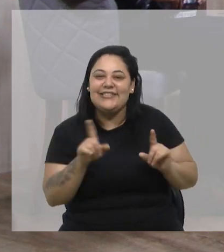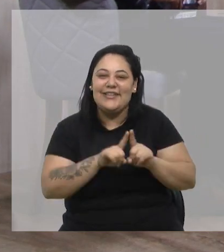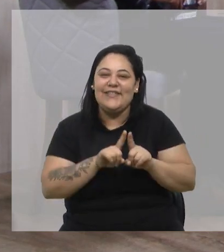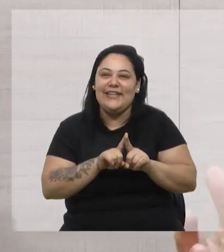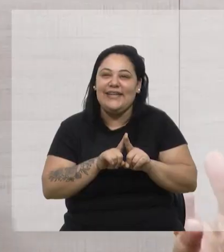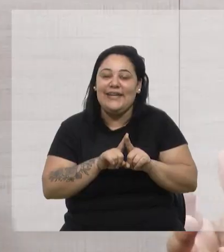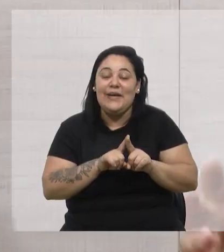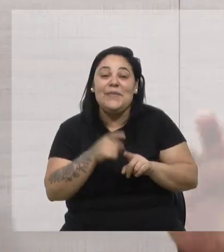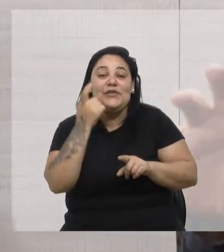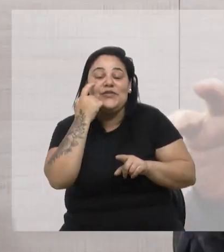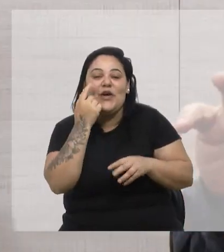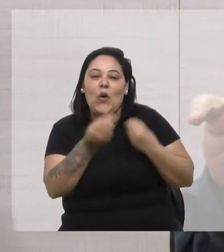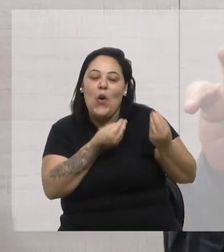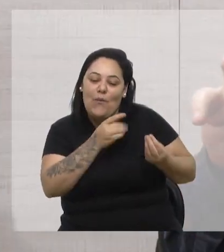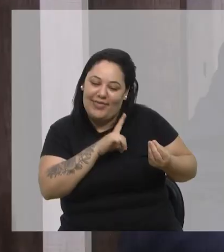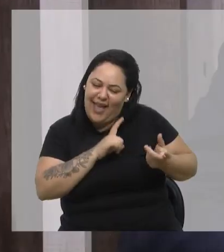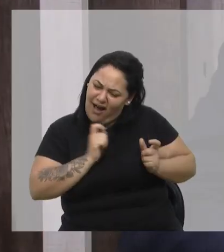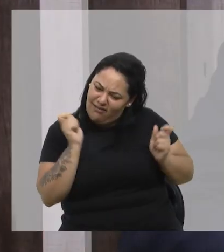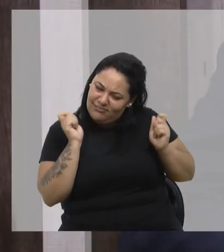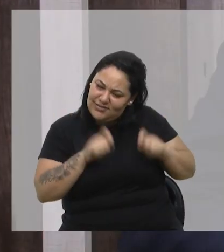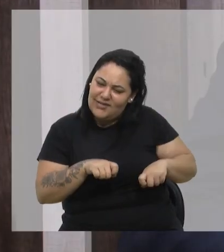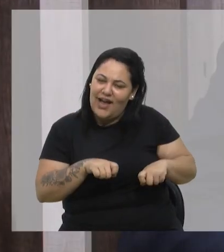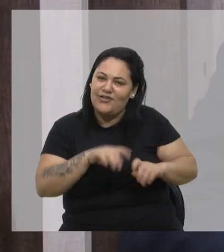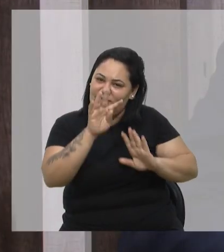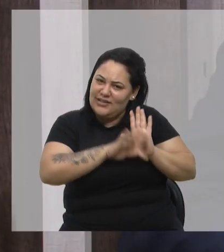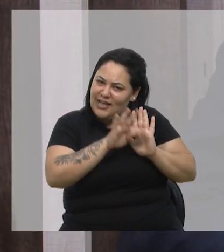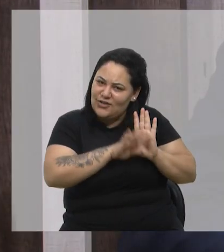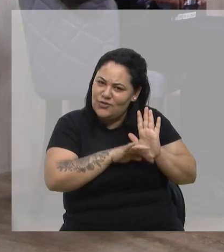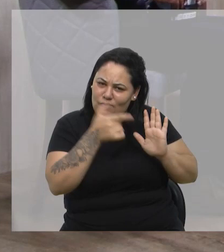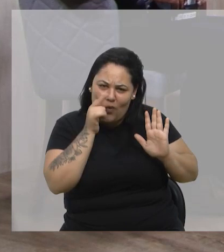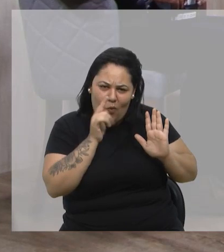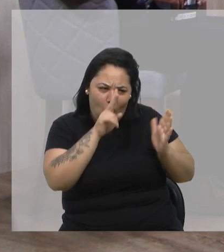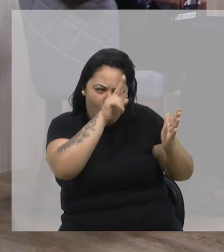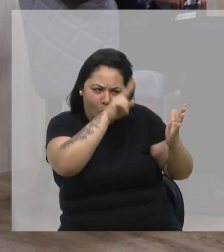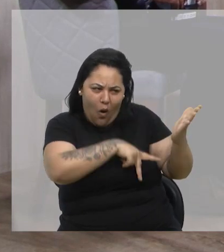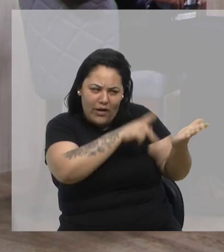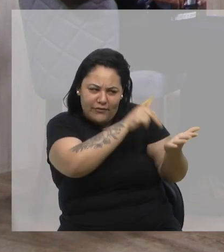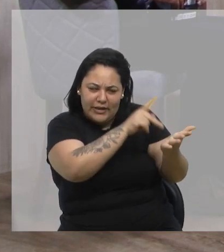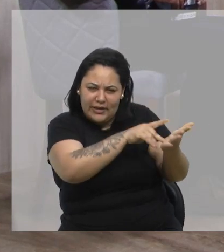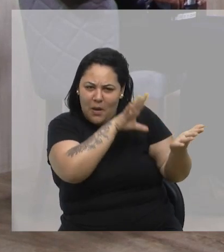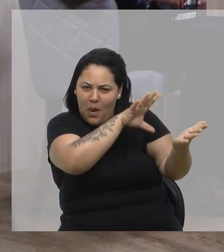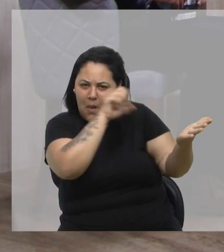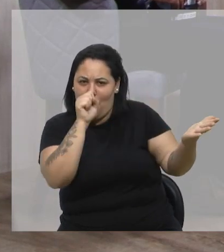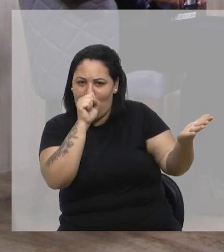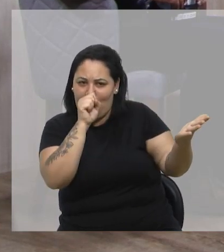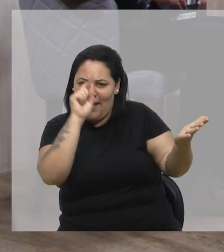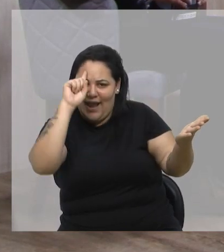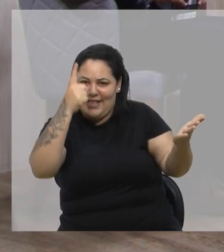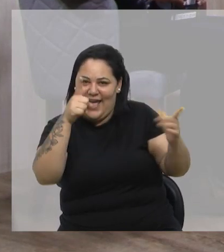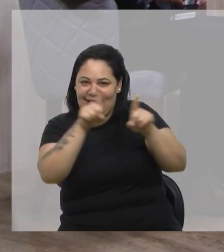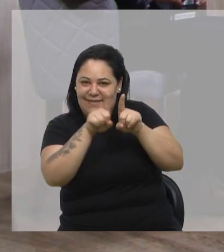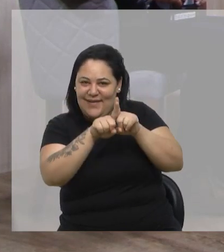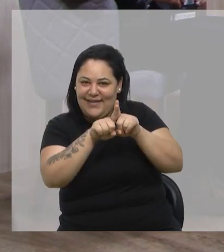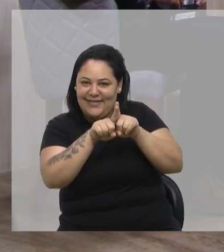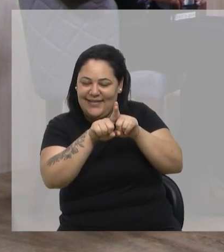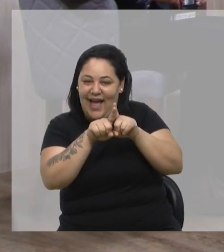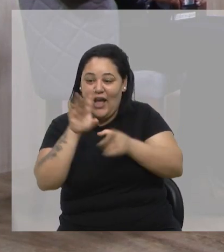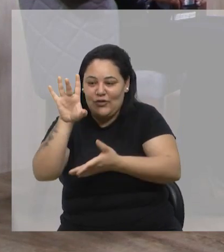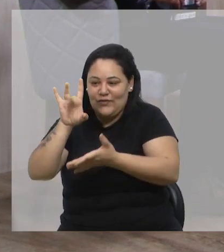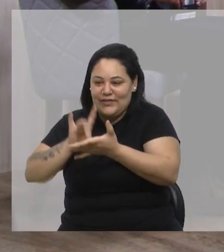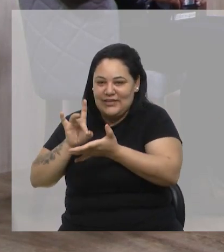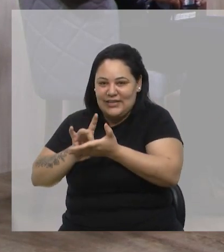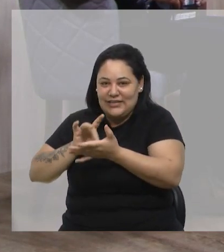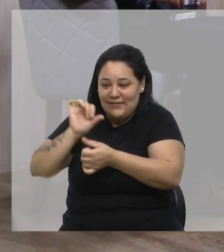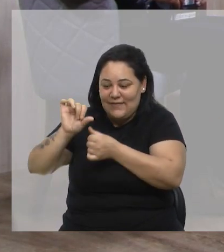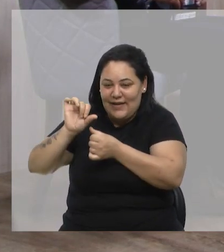Devido às proporções, mas ele, para te ver como ele tem potencial o texto dele, tu consegue tirar muita ideia e expandir ela, né? E botar isso na